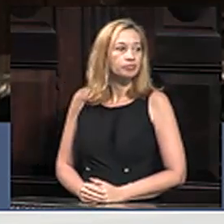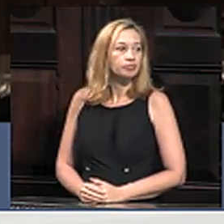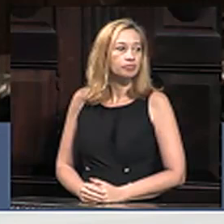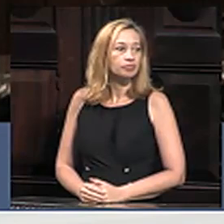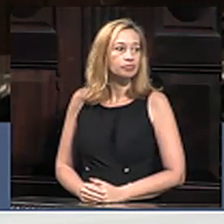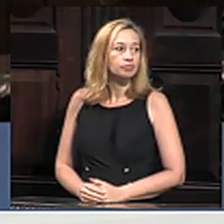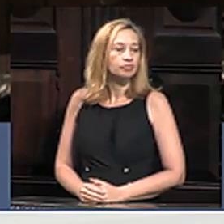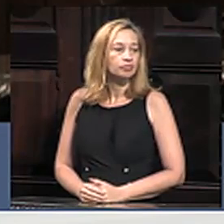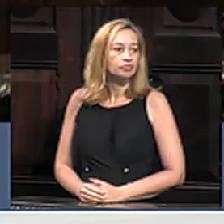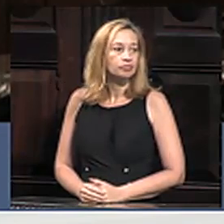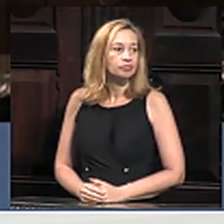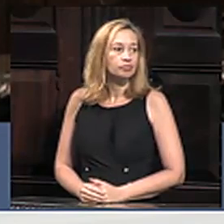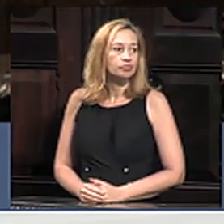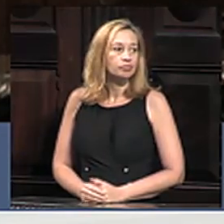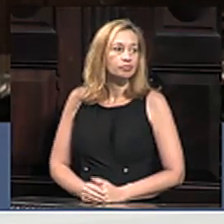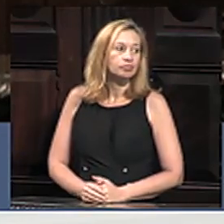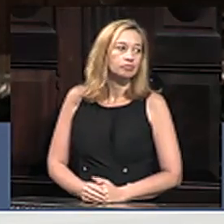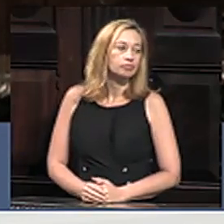no regime semiaberto,